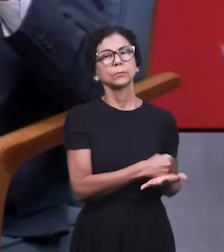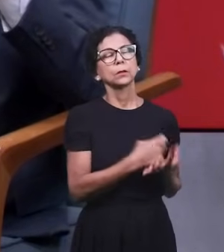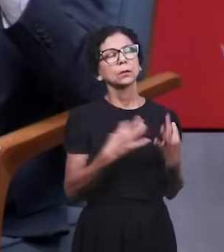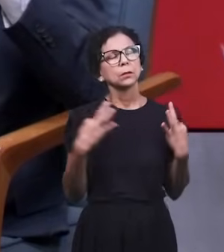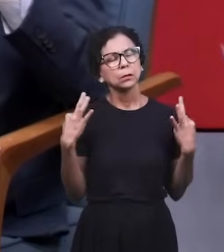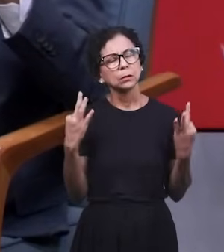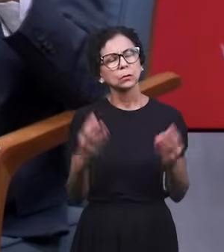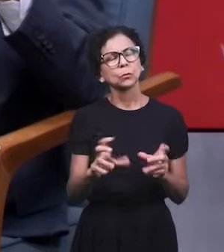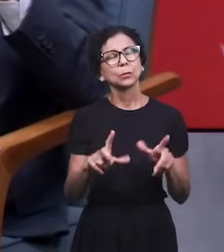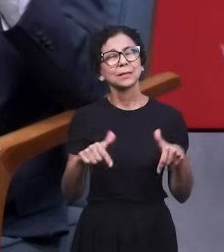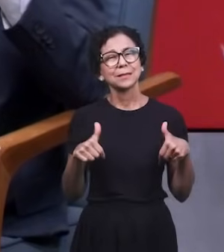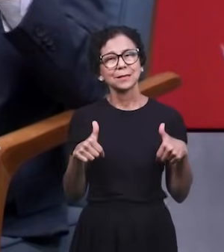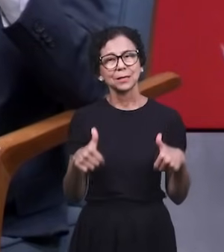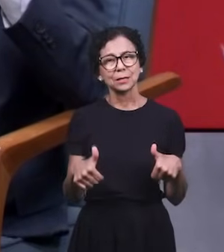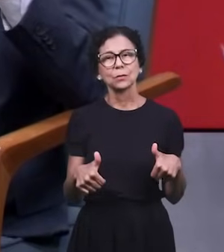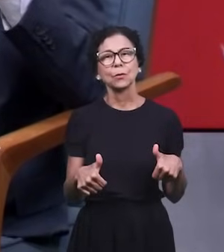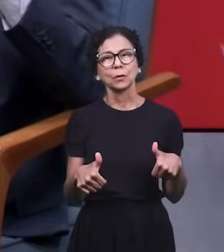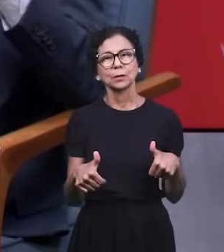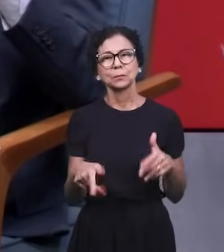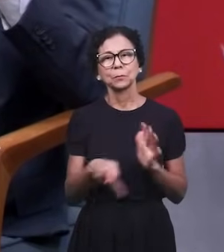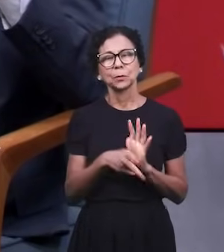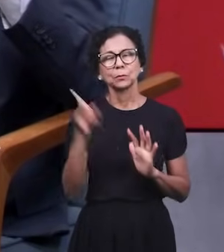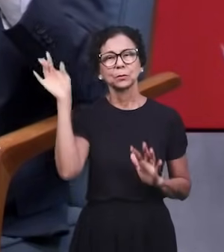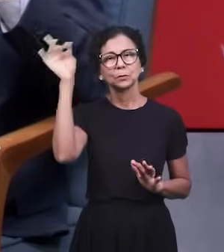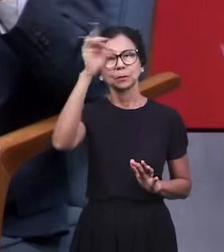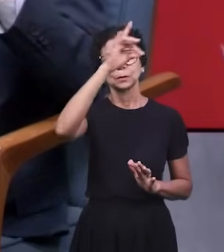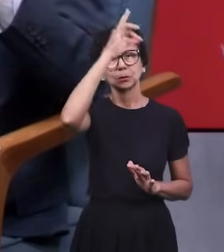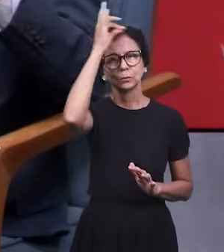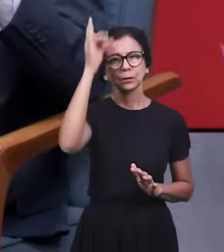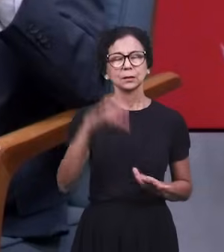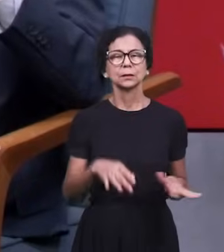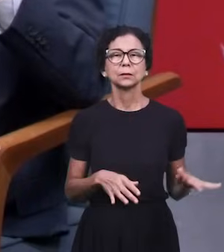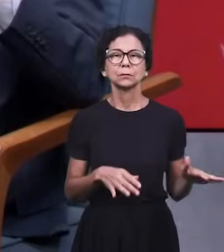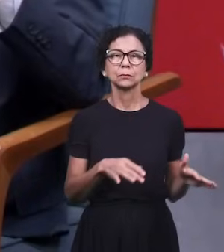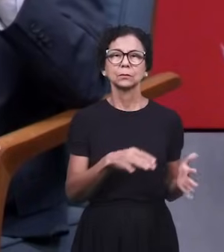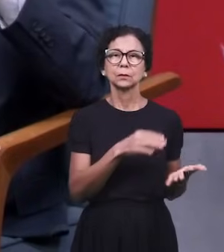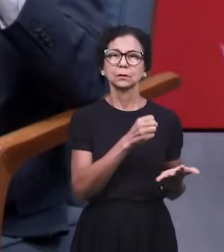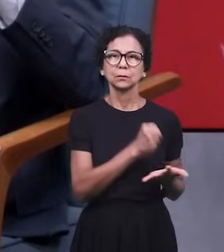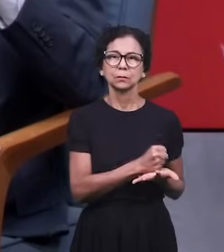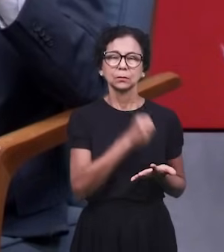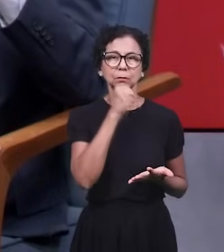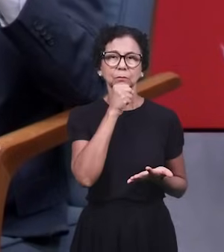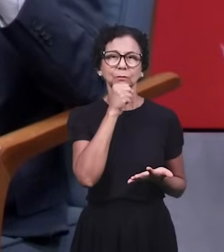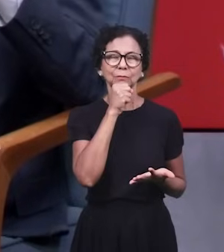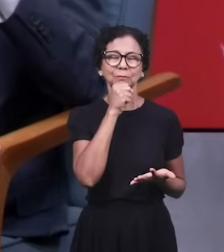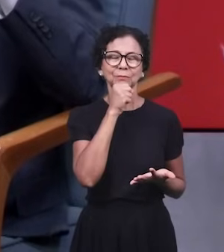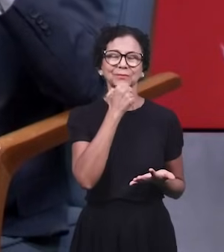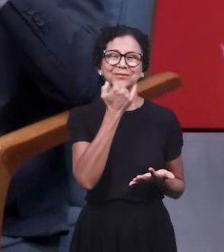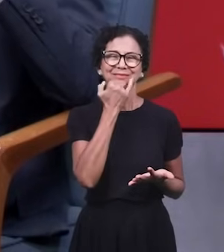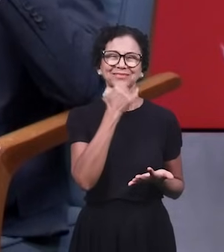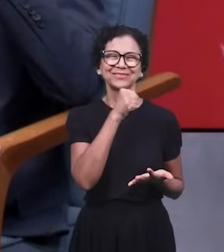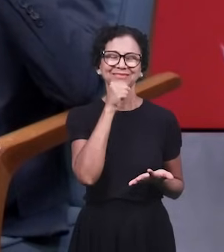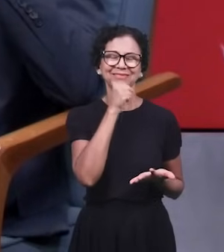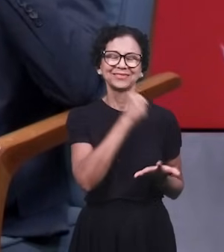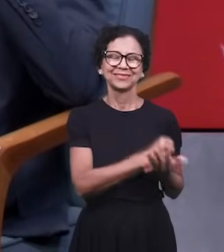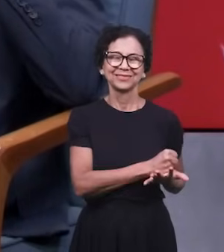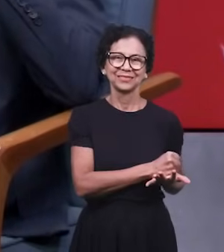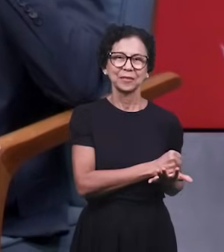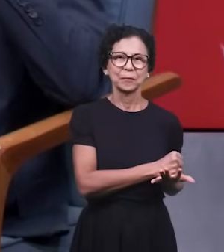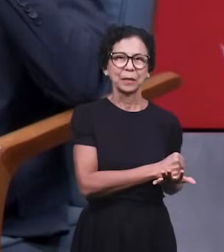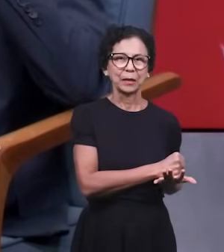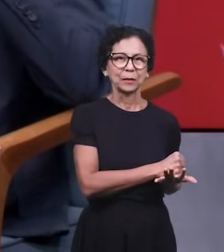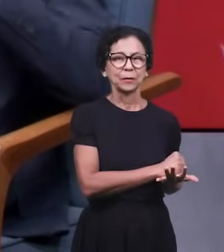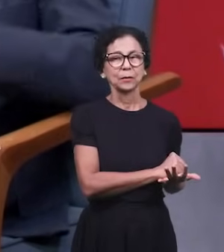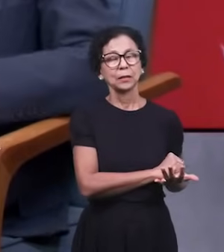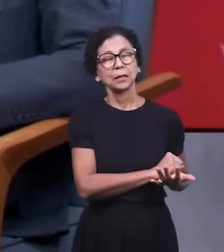que o Espírito Santo fez no Velho Testamento e que depois, de forma abundante, ele vai fazer na vida da